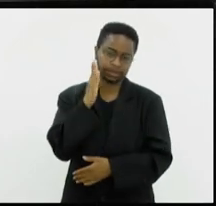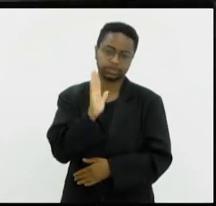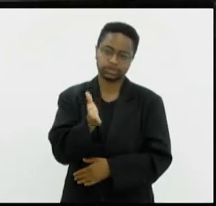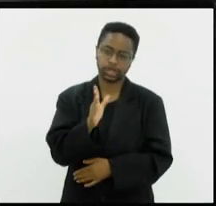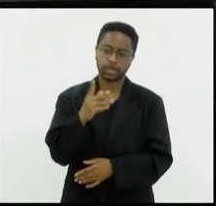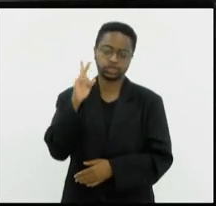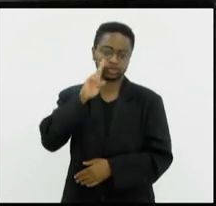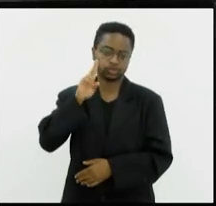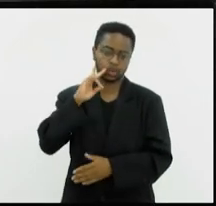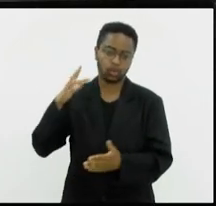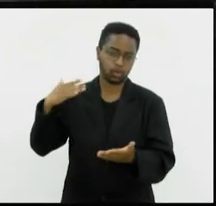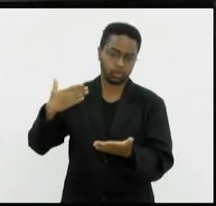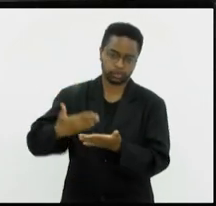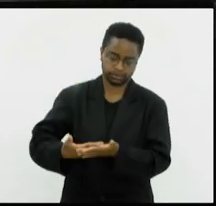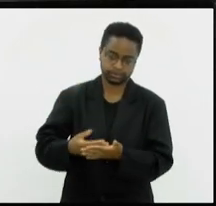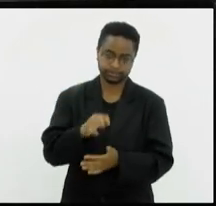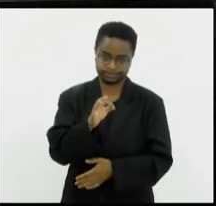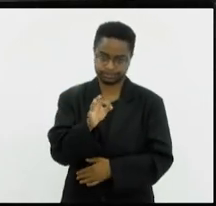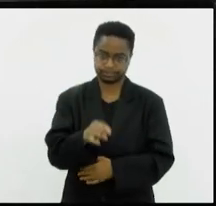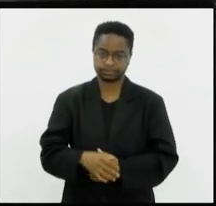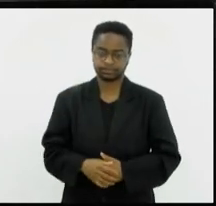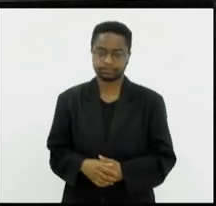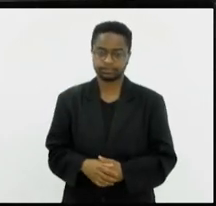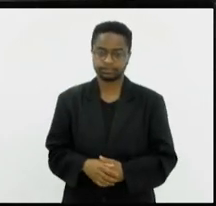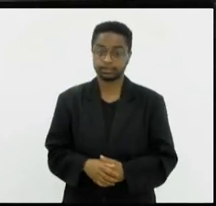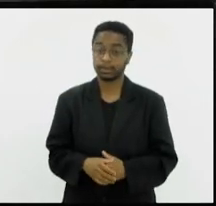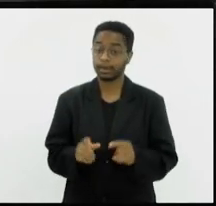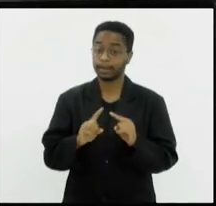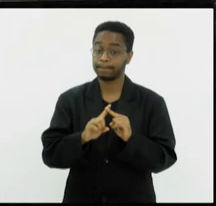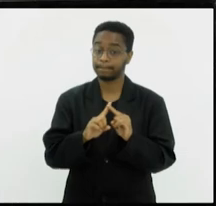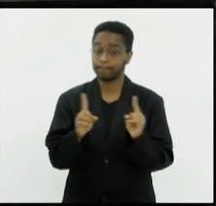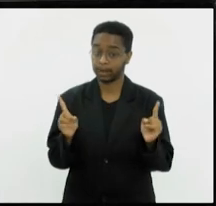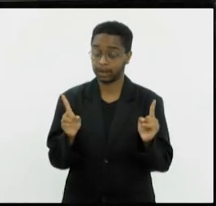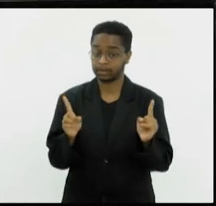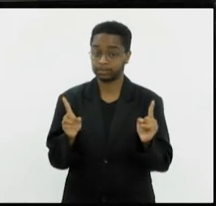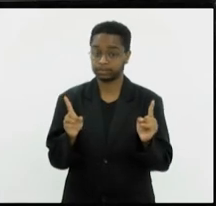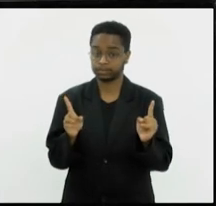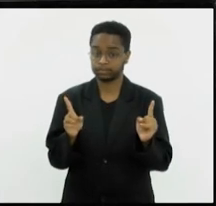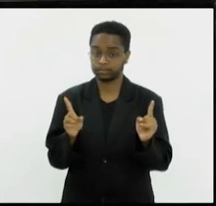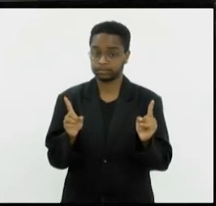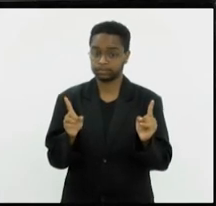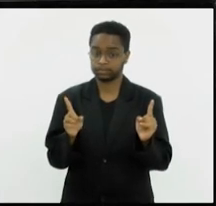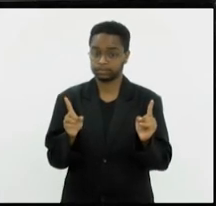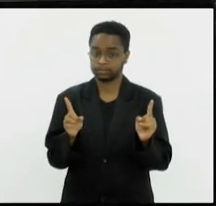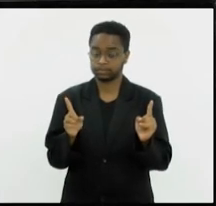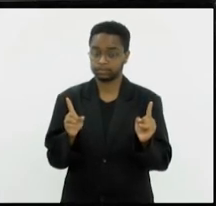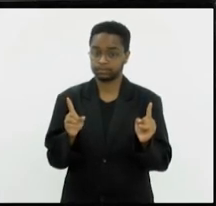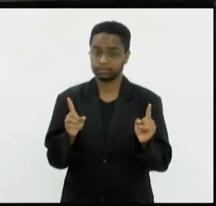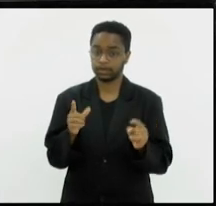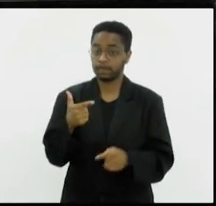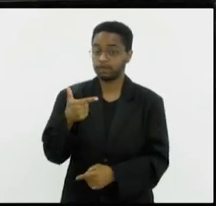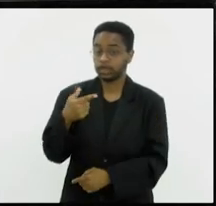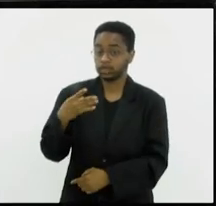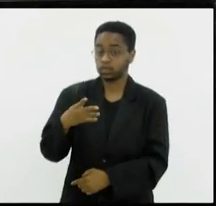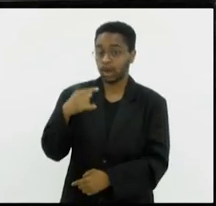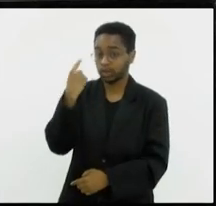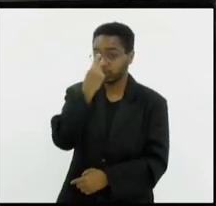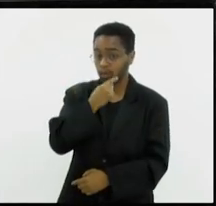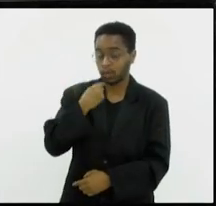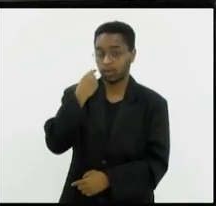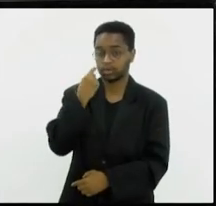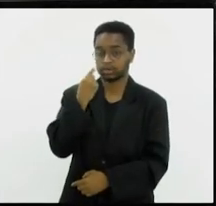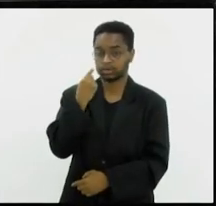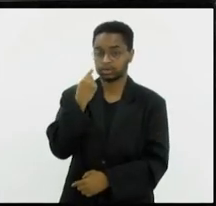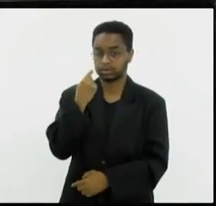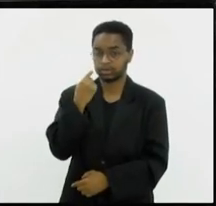história inteira né mas nesse interim nessas 24 horas